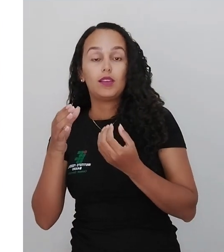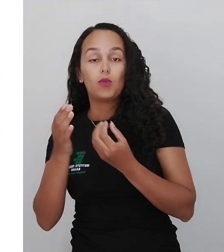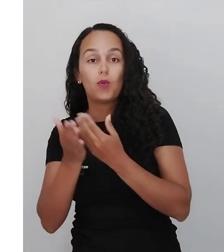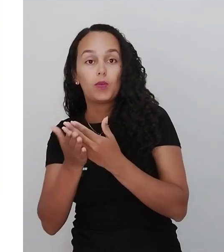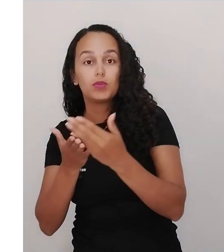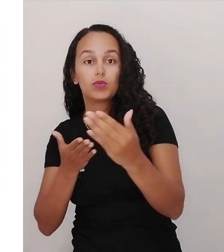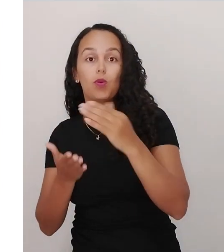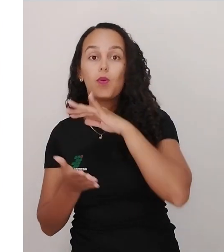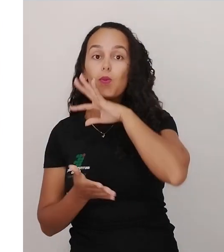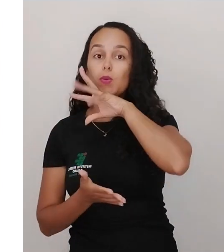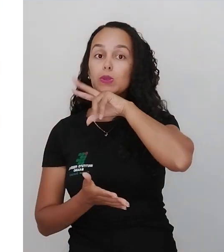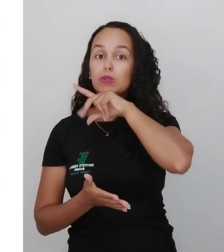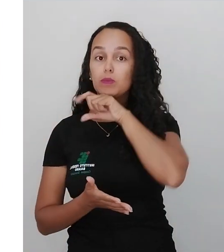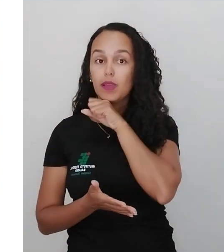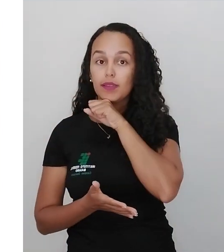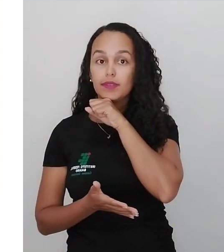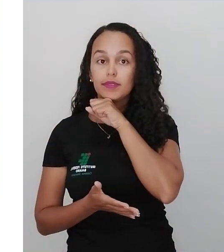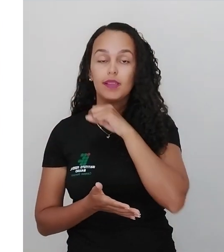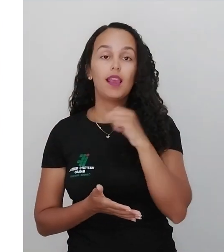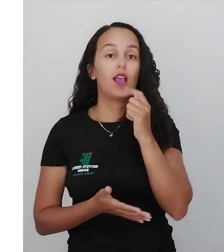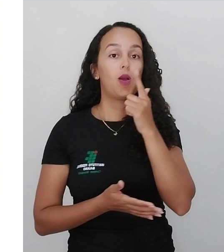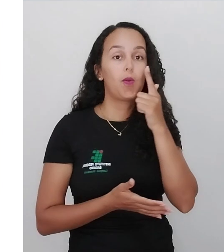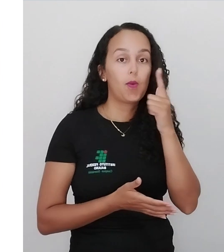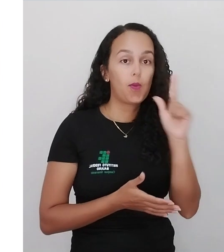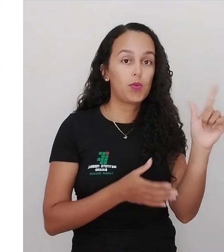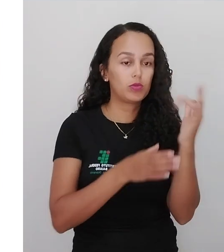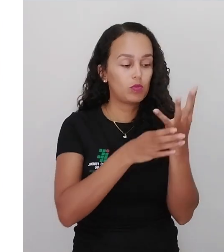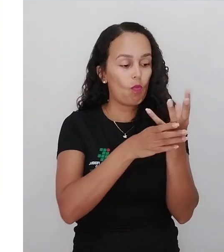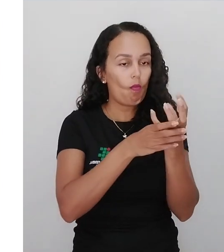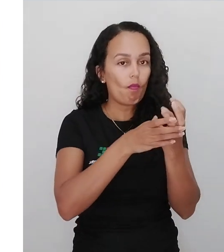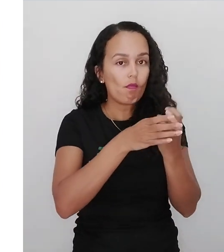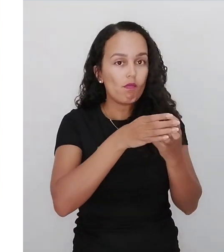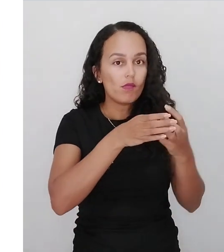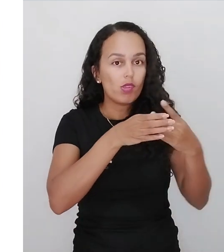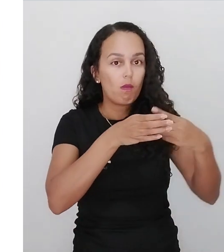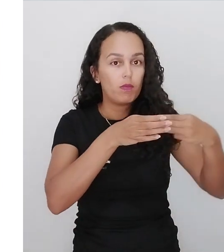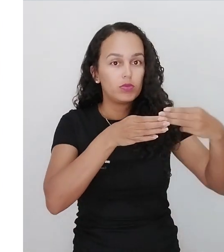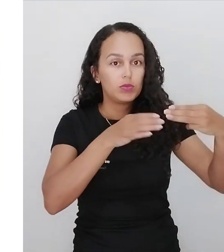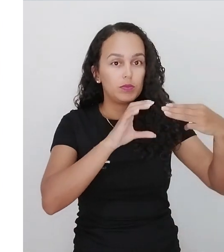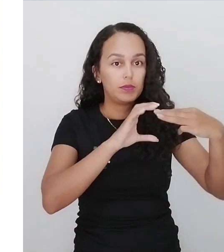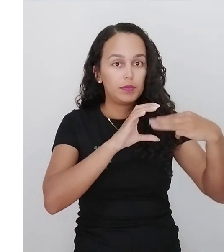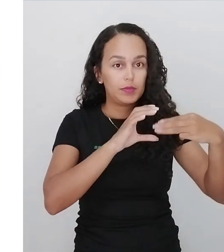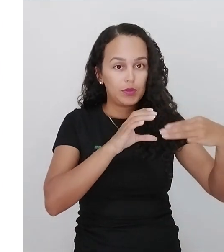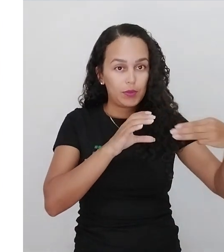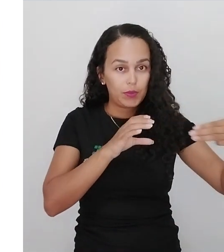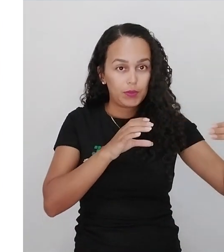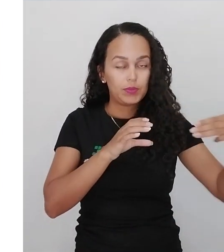origem àqueles hoje com capacidade fotossintetizante, que são, né, os eucariontes